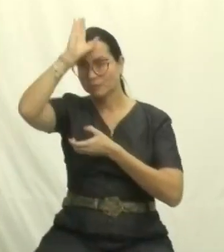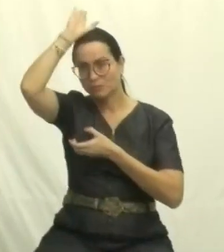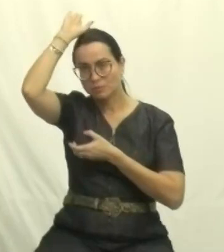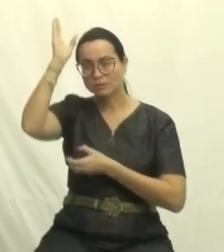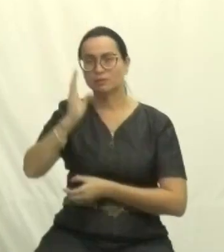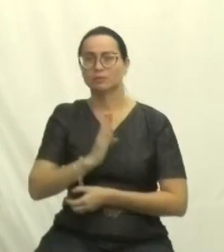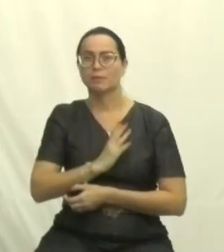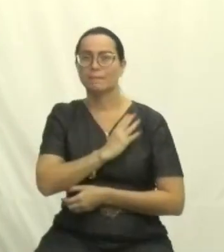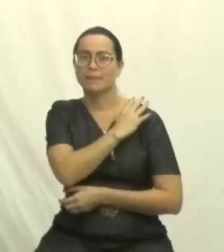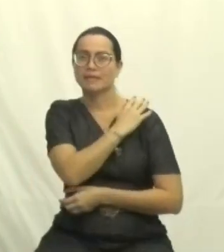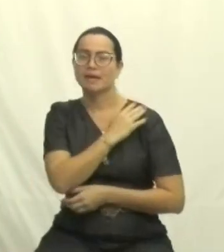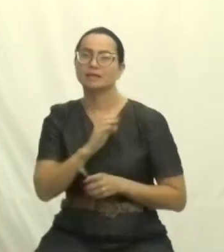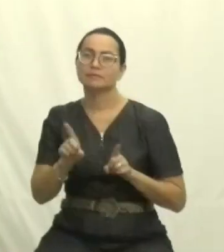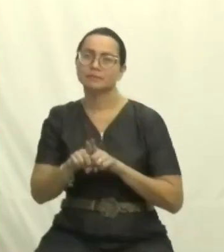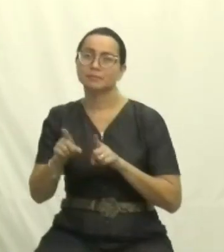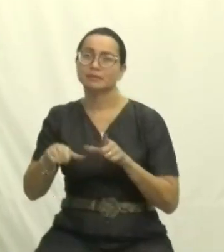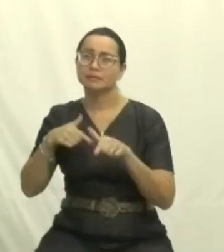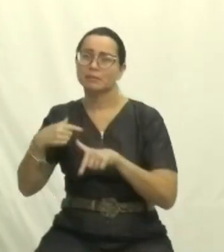militares, comunitários, enfim,